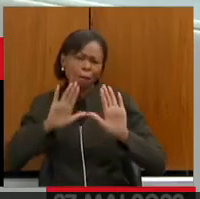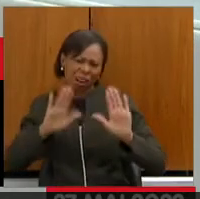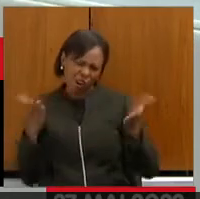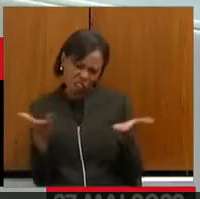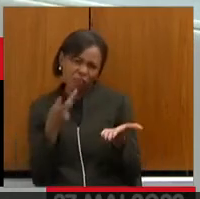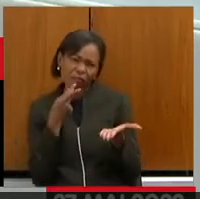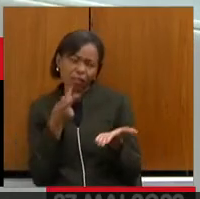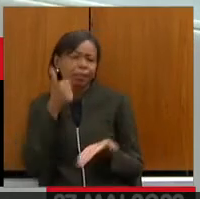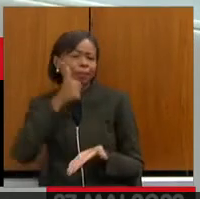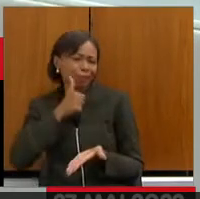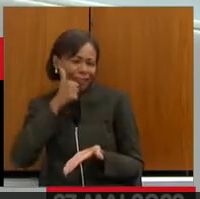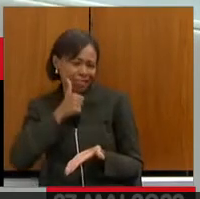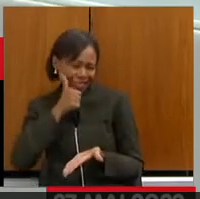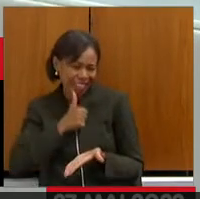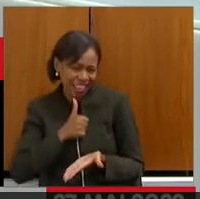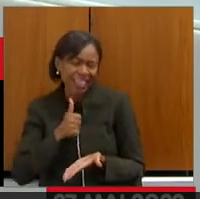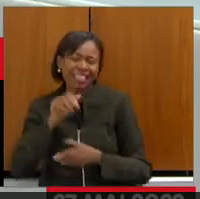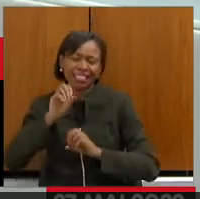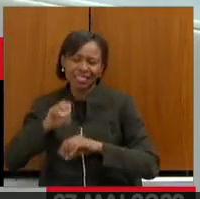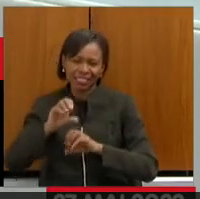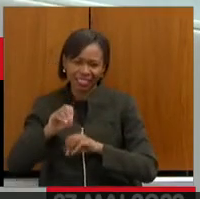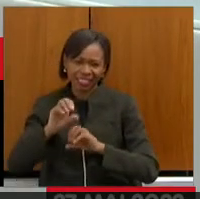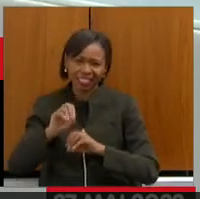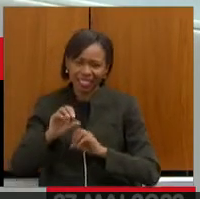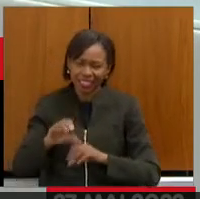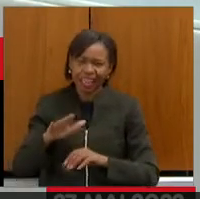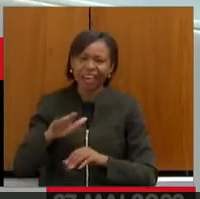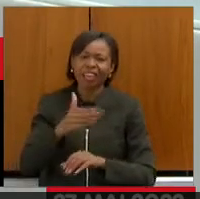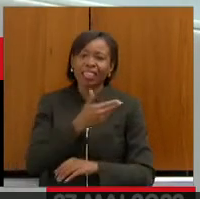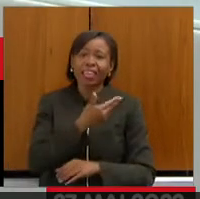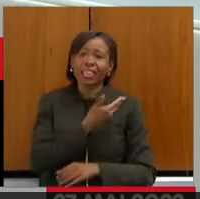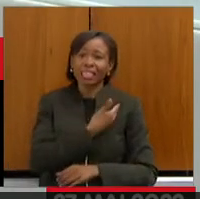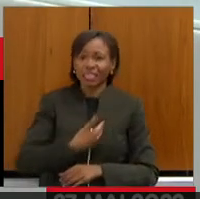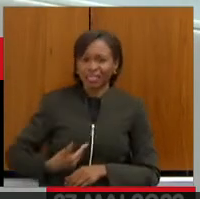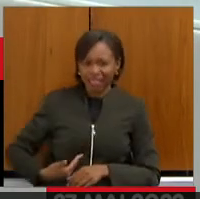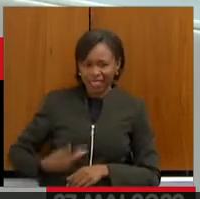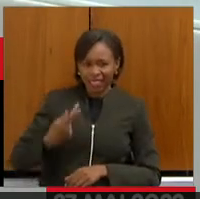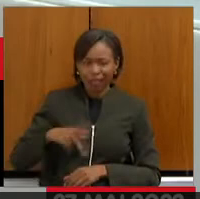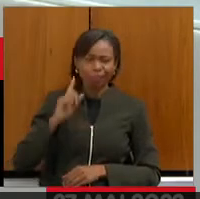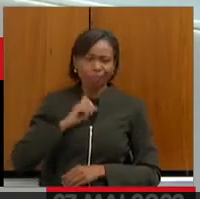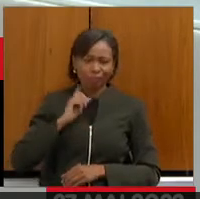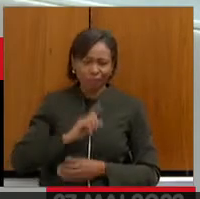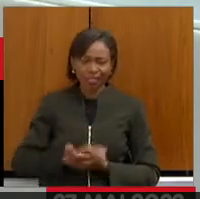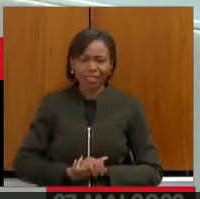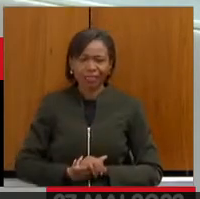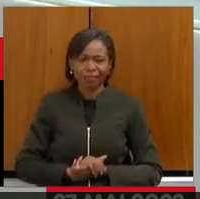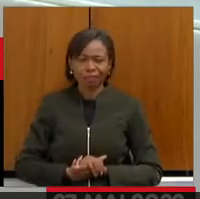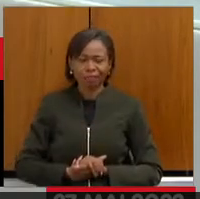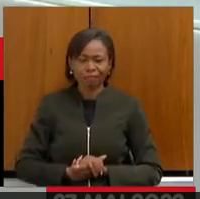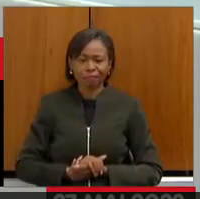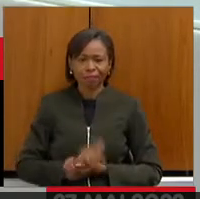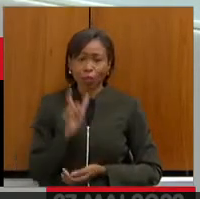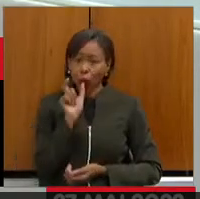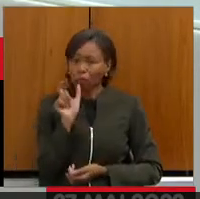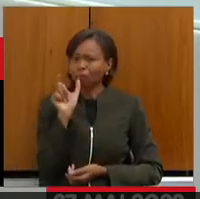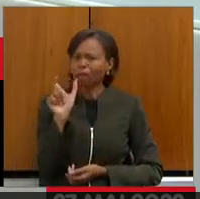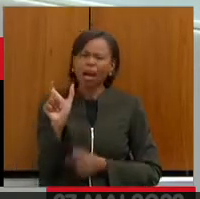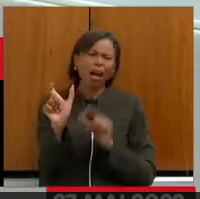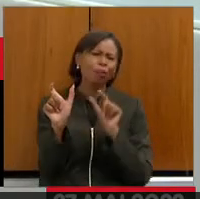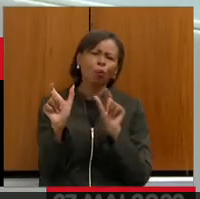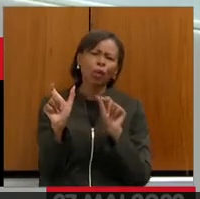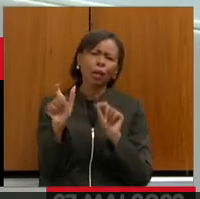eu vou dizer trabalhadoras também Trabalhadores em educação da rede estadual de Minas Gerais a nossa palavra é o piso